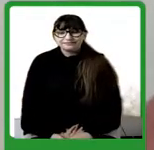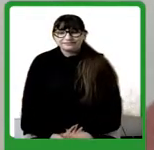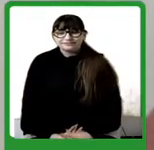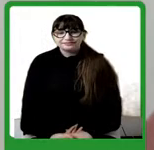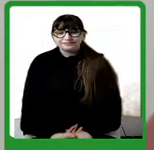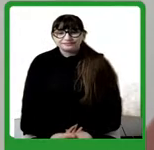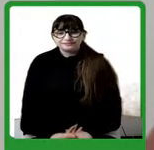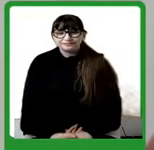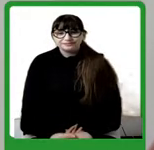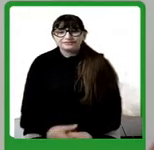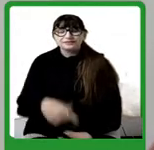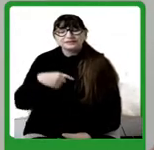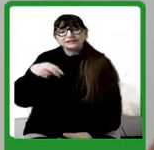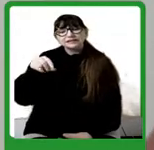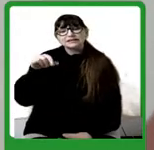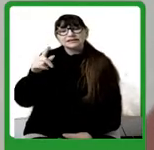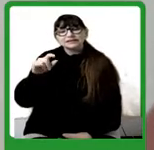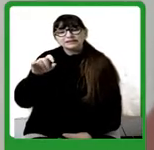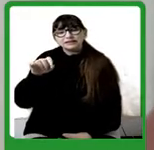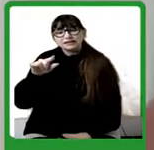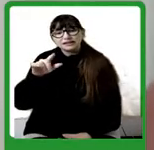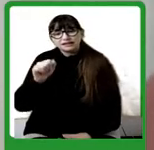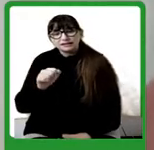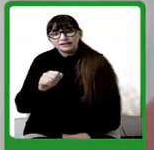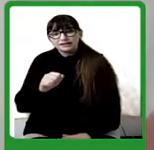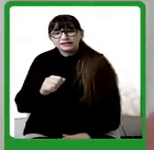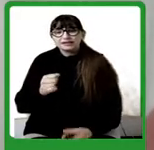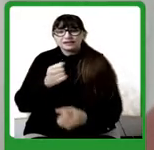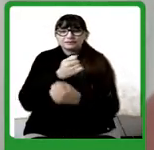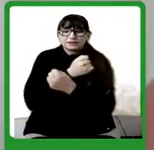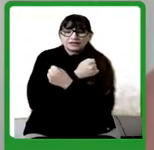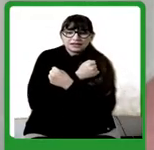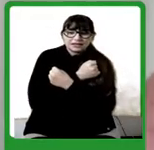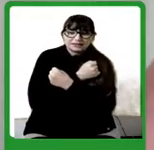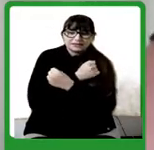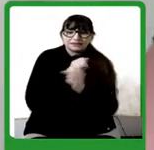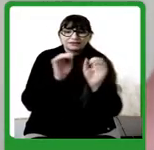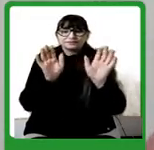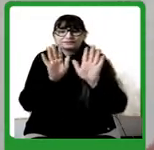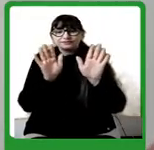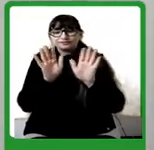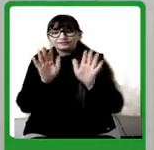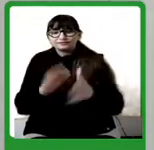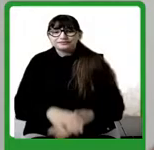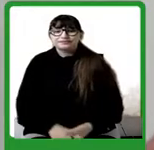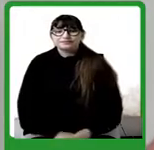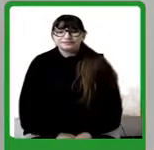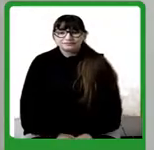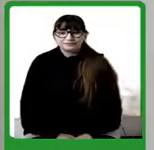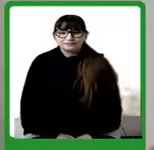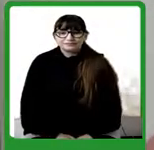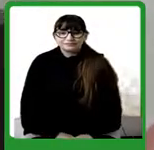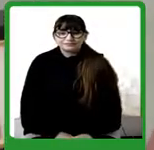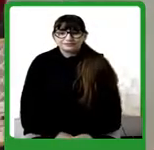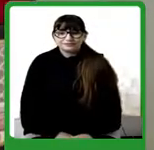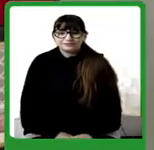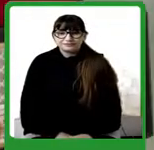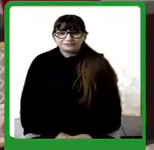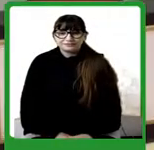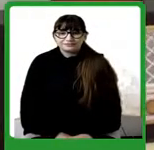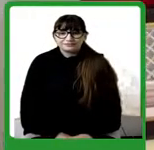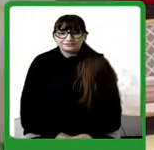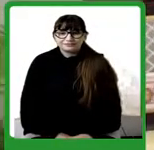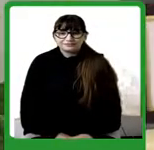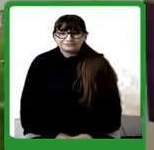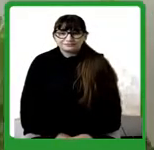Natiele, manda abraço pra Toledo. Alô, Toledo, logo voltemos ali fazer show. Vai pra baixo, nene, agora mexe o mouse tu ali. Dormiu, pegou